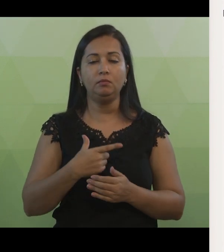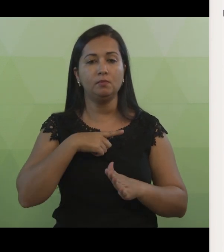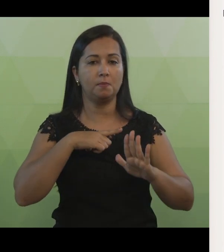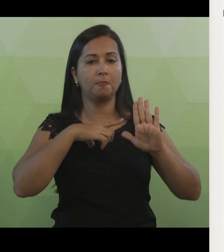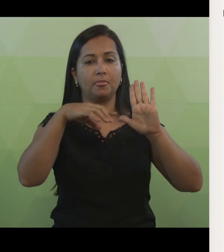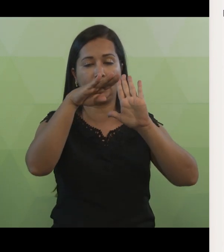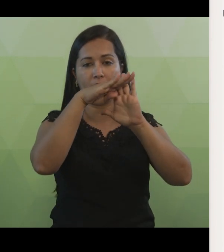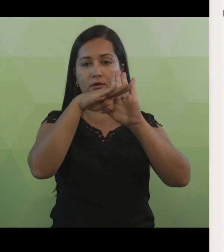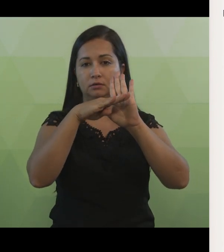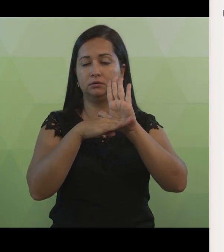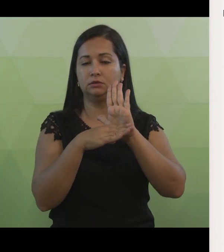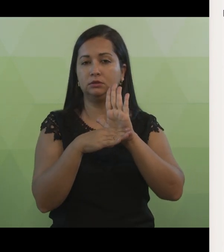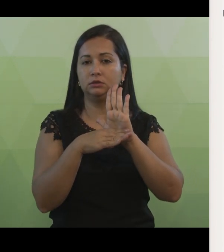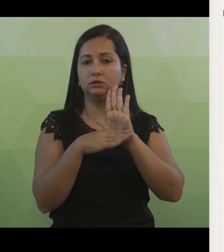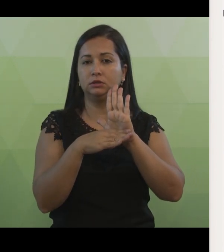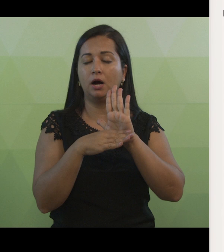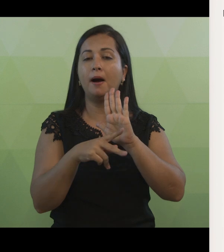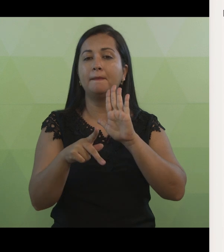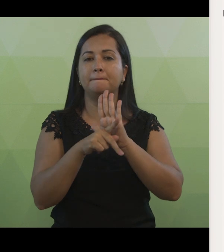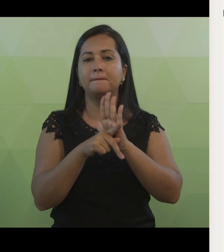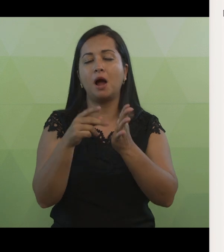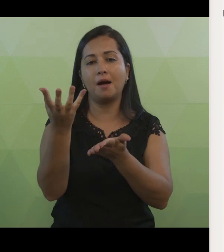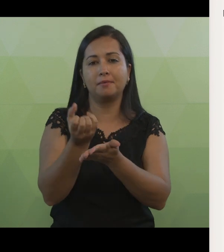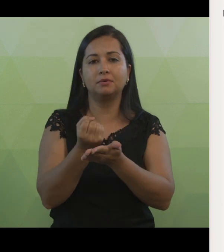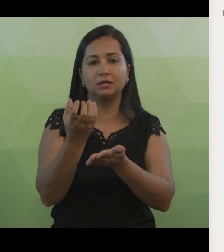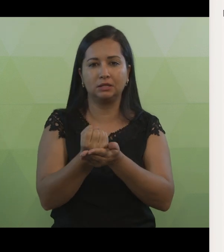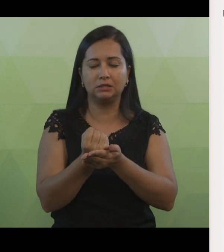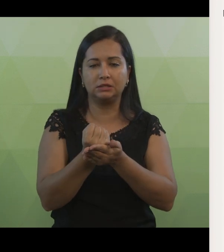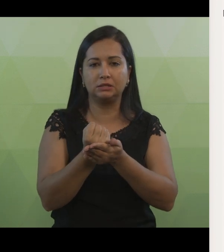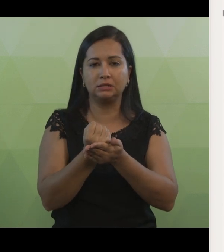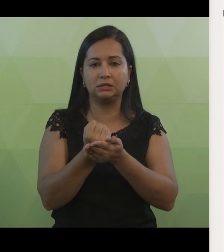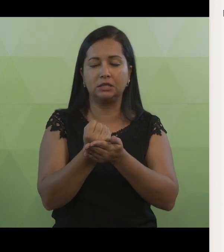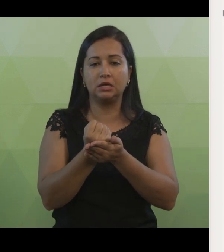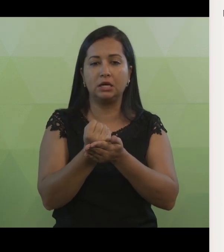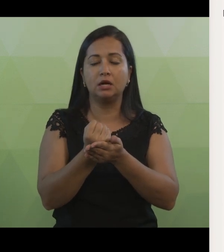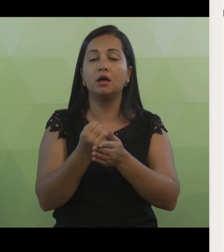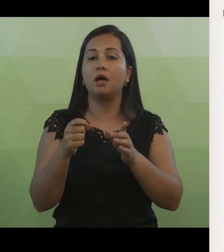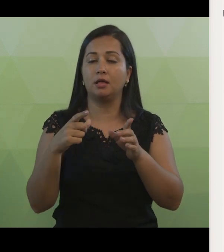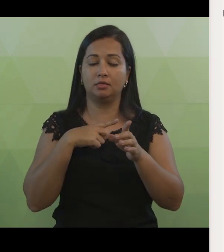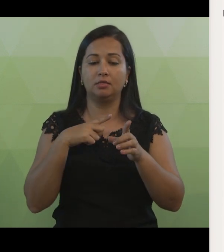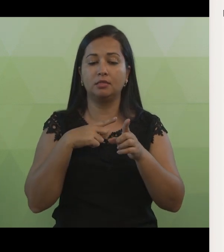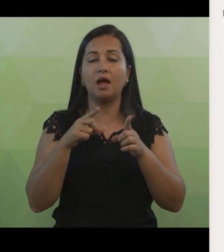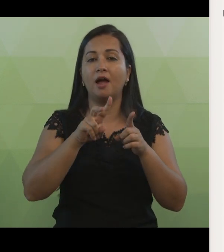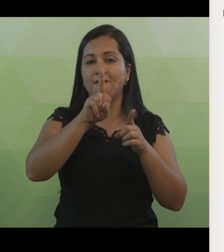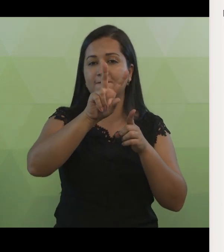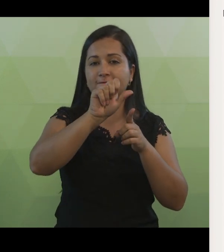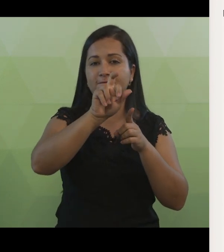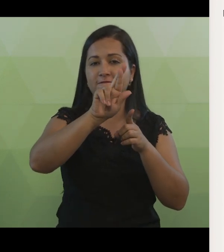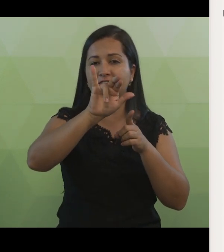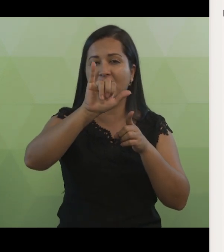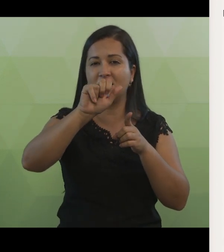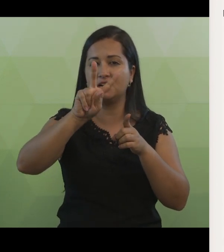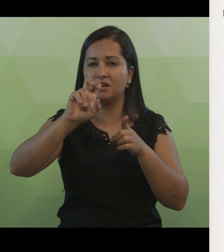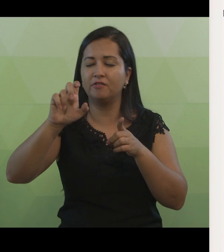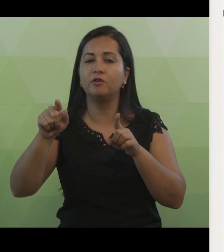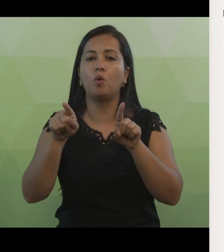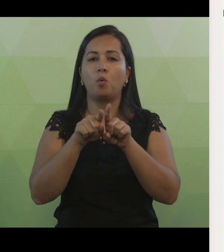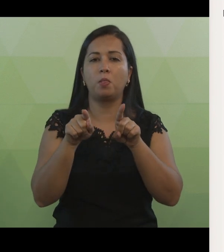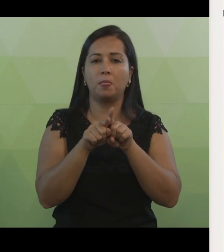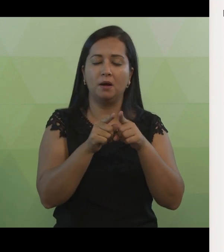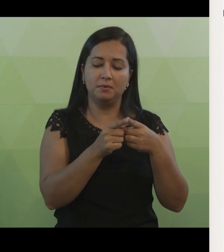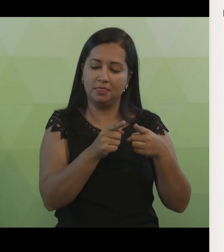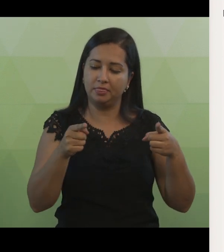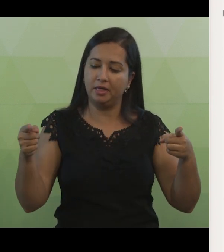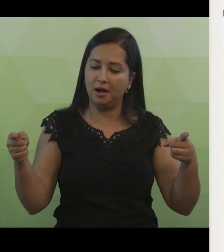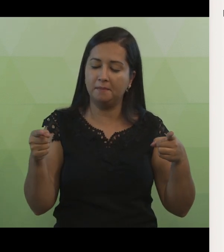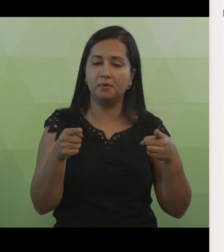listas para armazenamento de variáveis e têm um tamanho fixo, ou seja, existe uma quantidade limite pré-determinada de